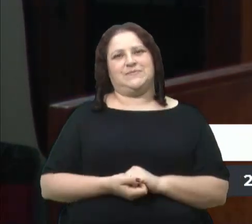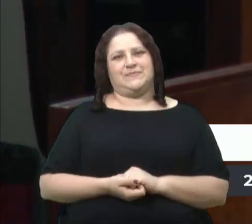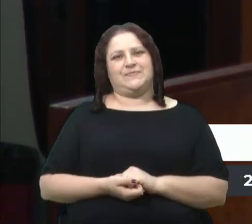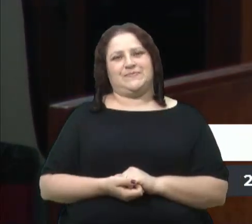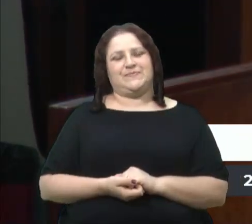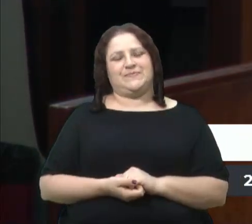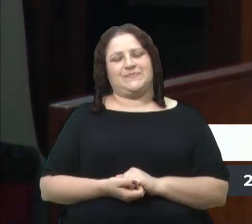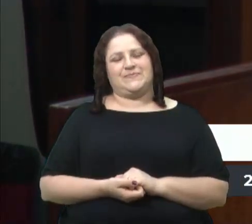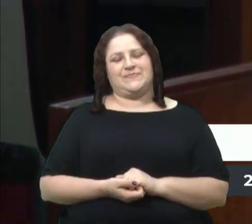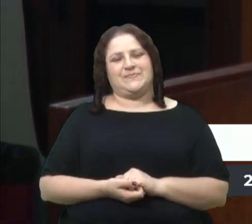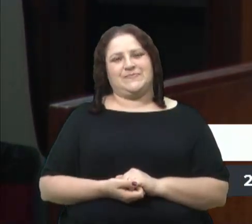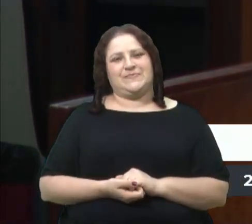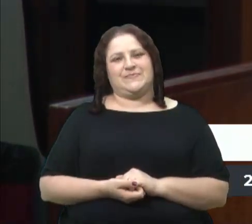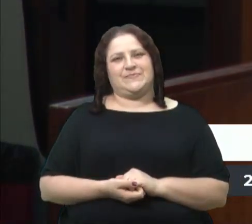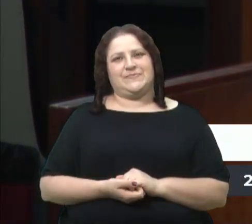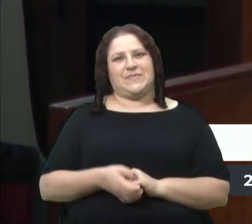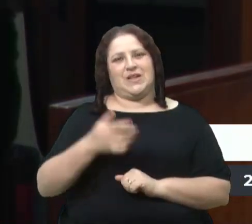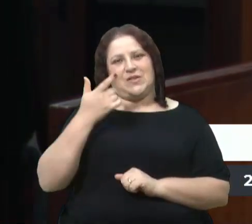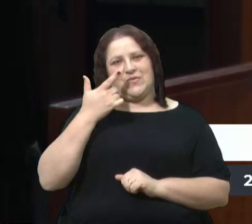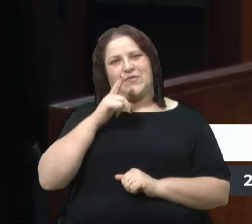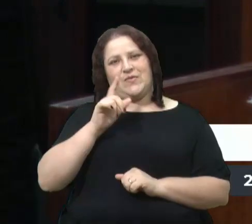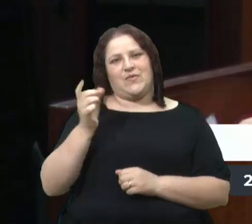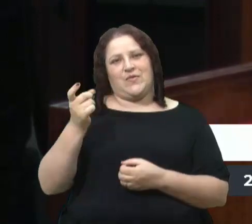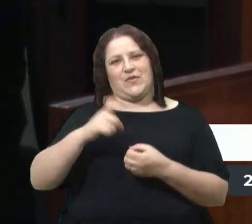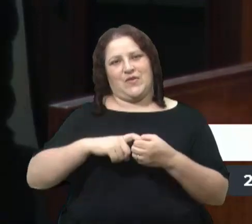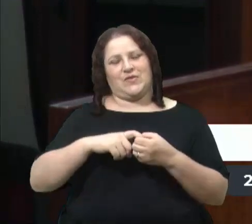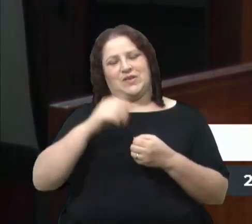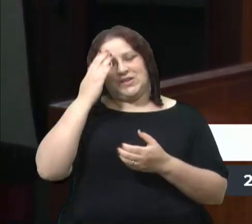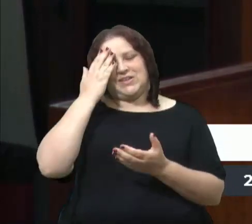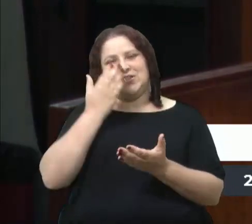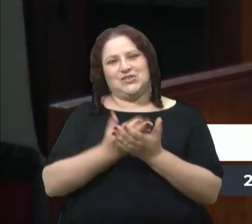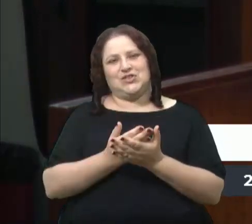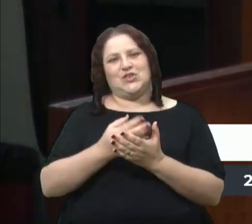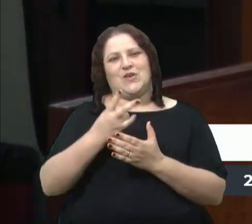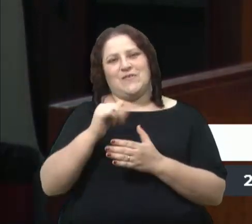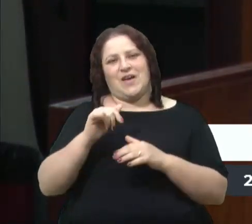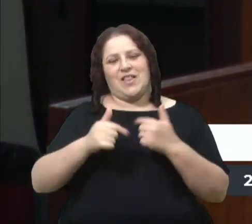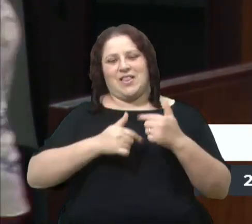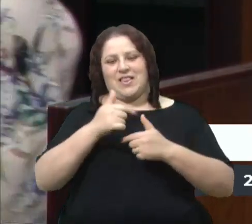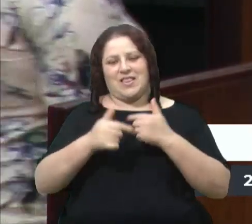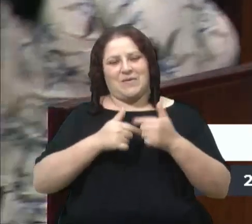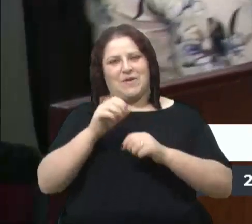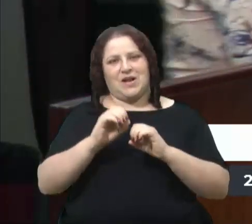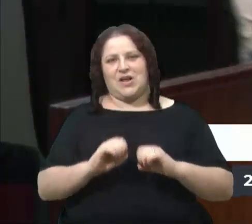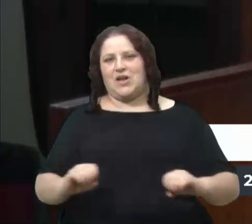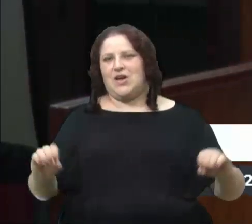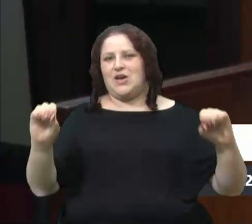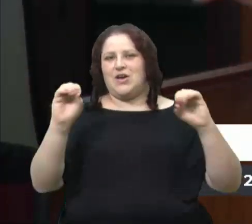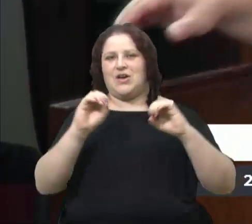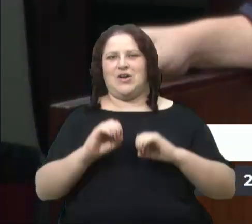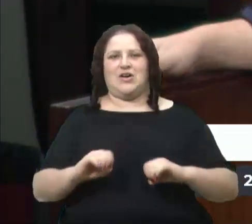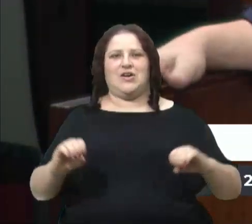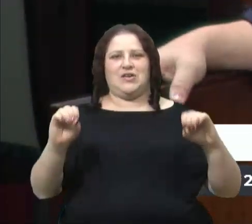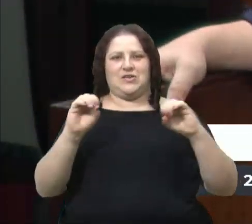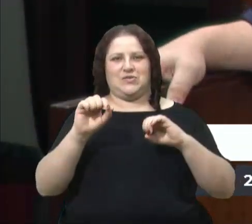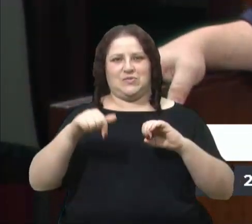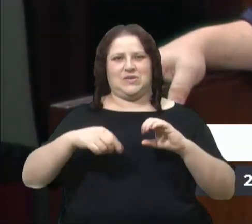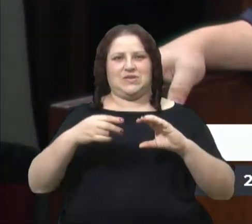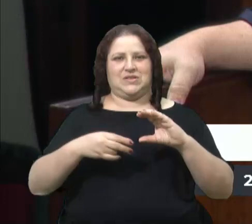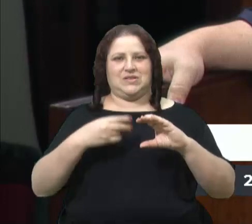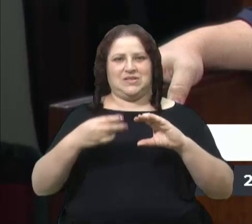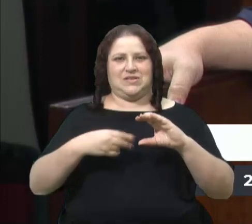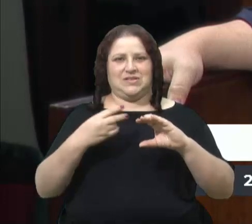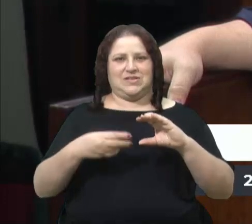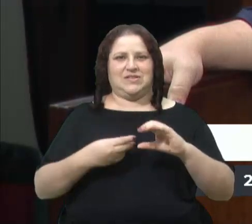que assumiu, e novamente aqui, tenho certeza absoluta que desempenhará um ótimo trabalho pela casa, juntamente